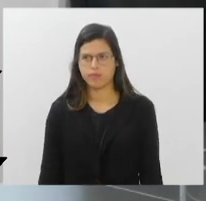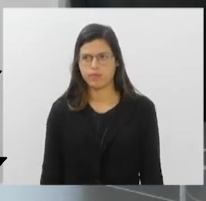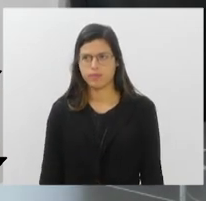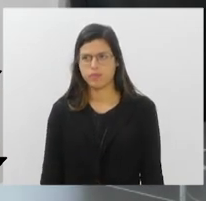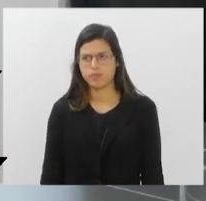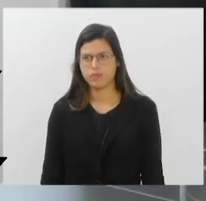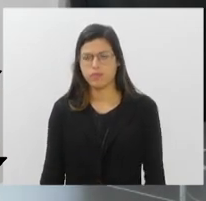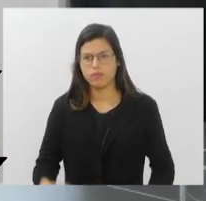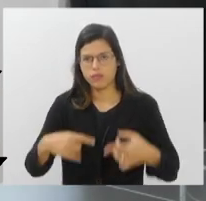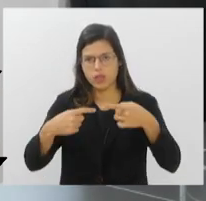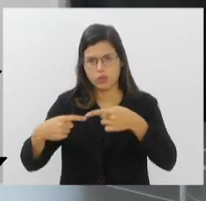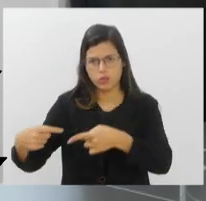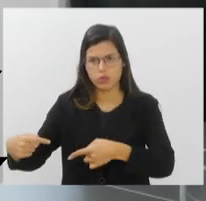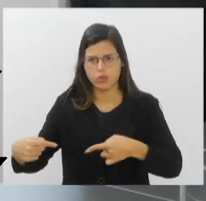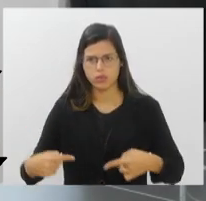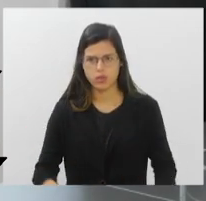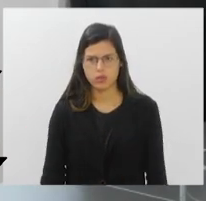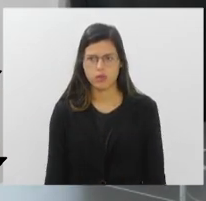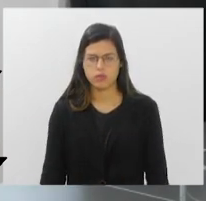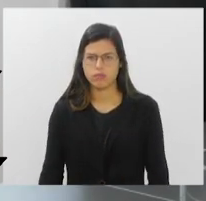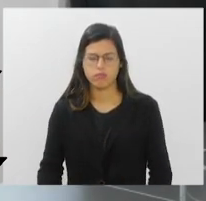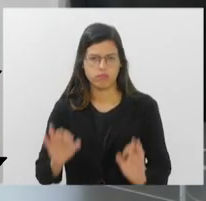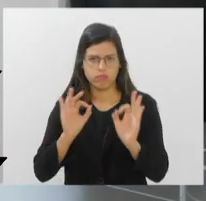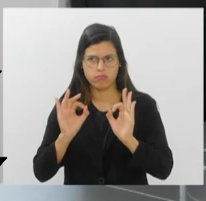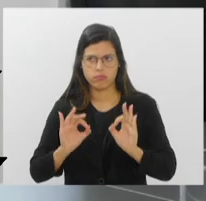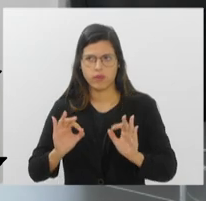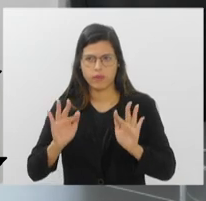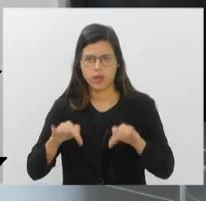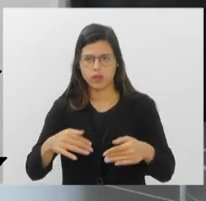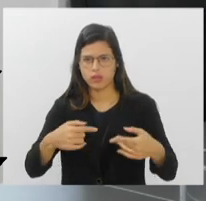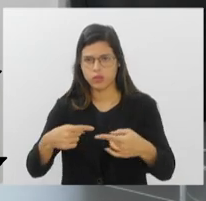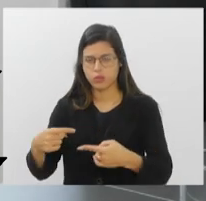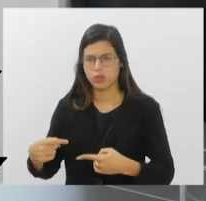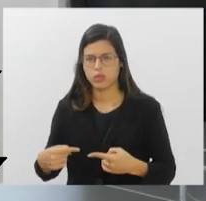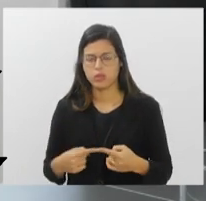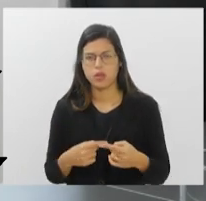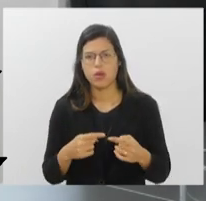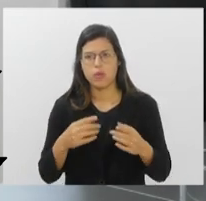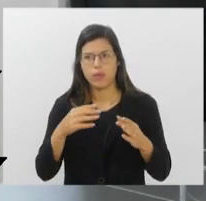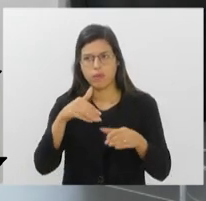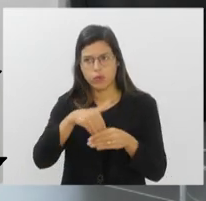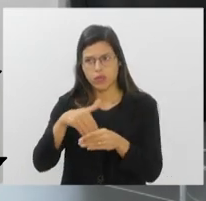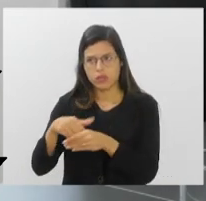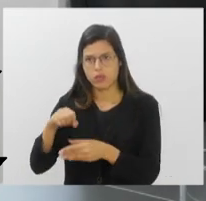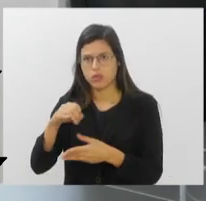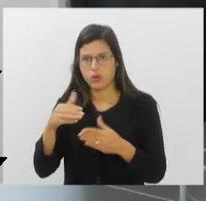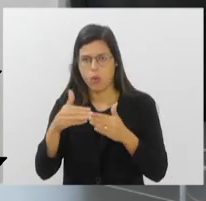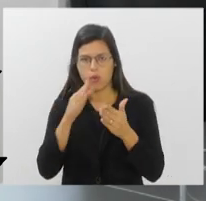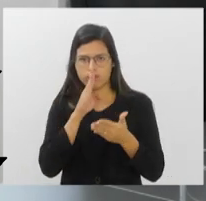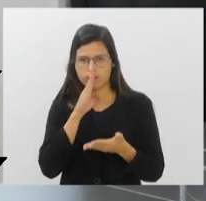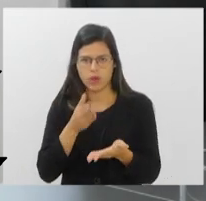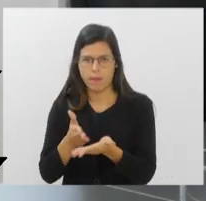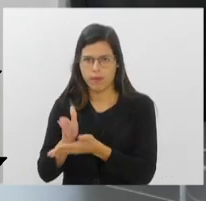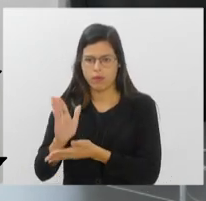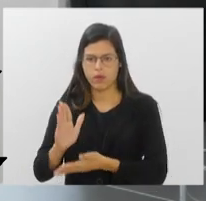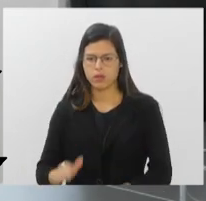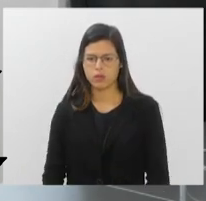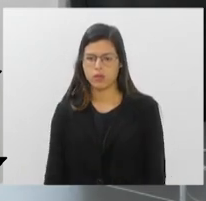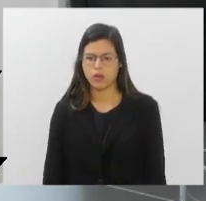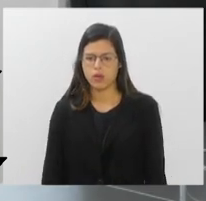Em discussão, não havendo o que queira discutir, encerrada a discussão. Em votação, os senhores que aprovam permaneçam como estão.